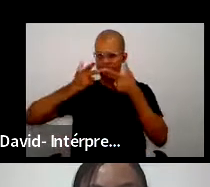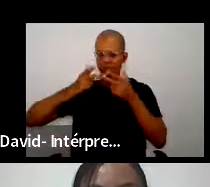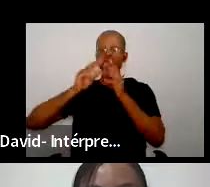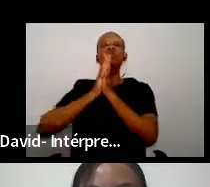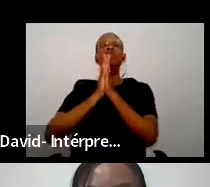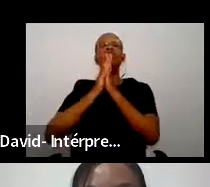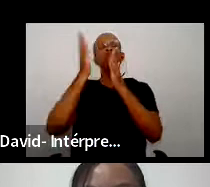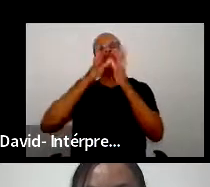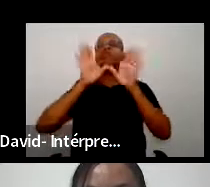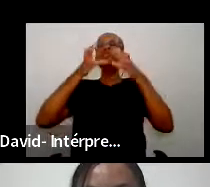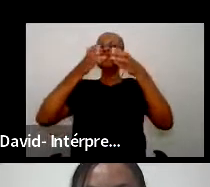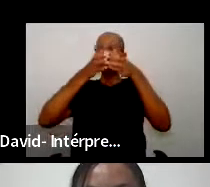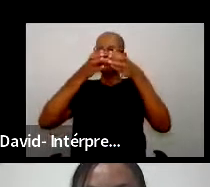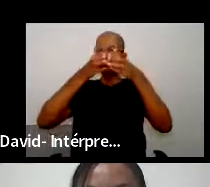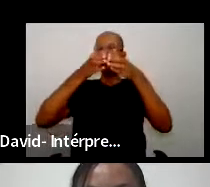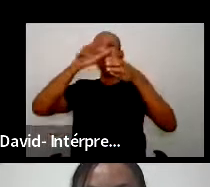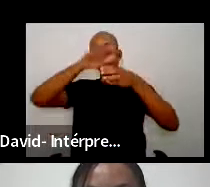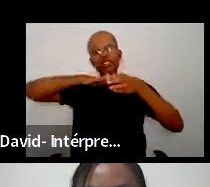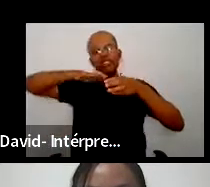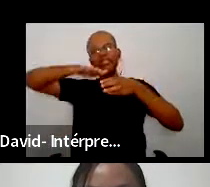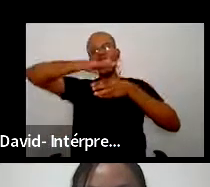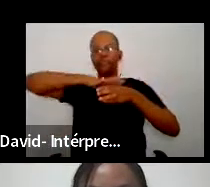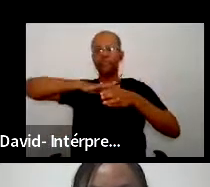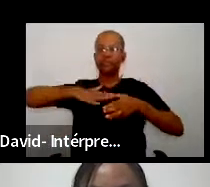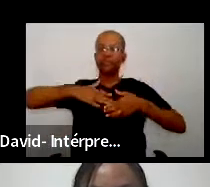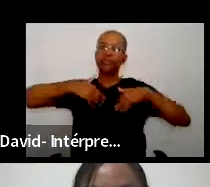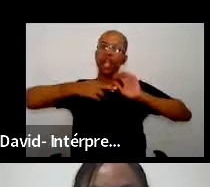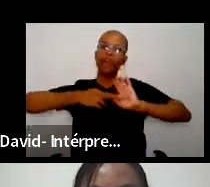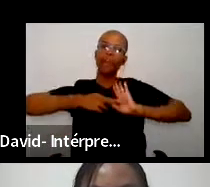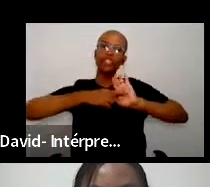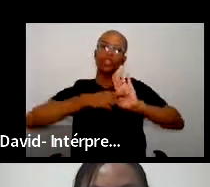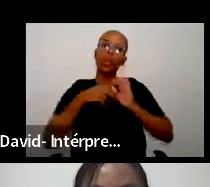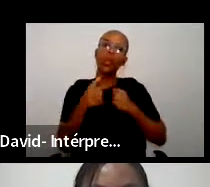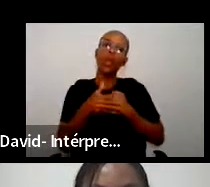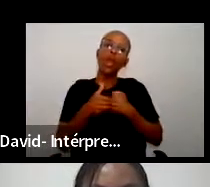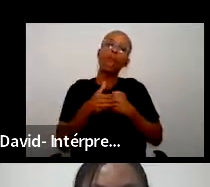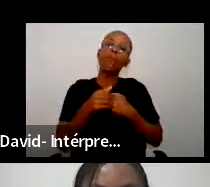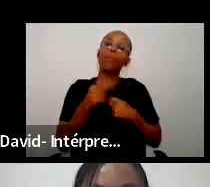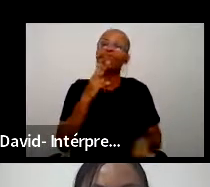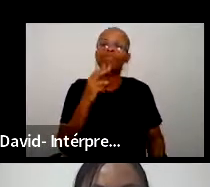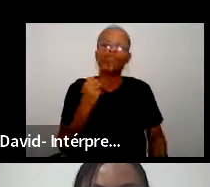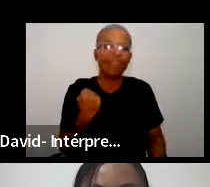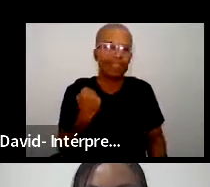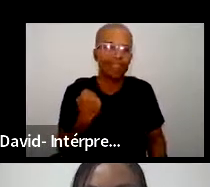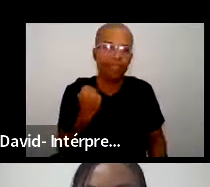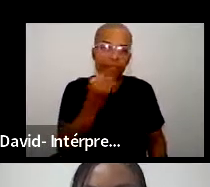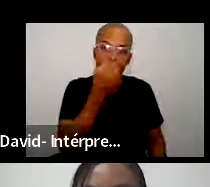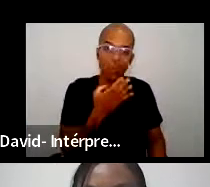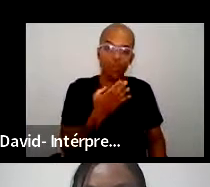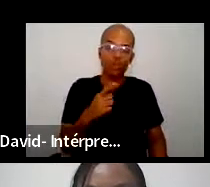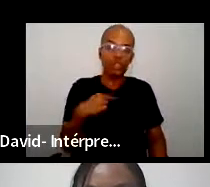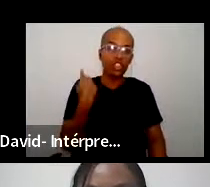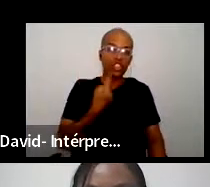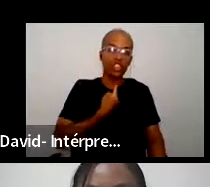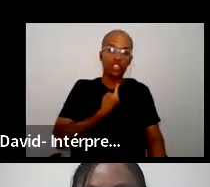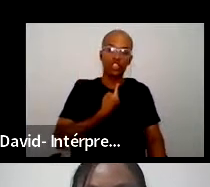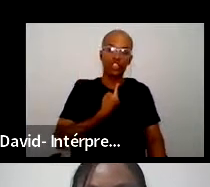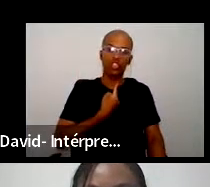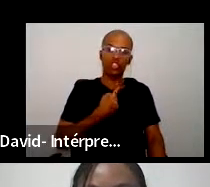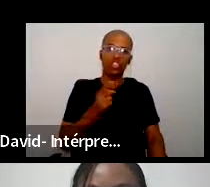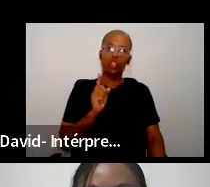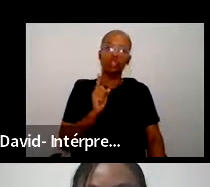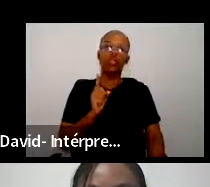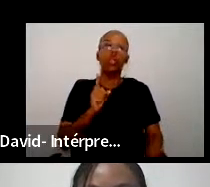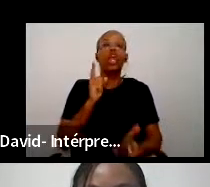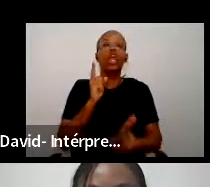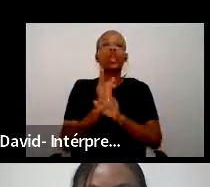o grupo, em geral, para mim, representou um acolhimento muito grande, né, da gente, não só da gente encontrar